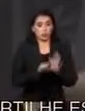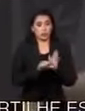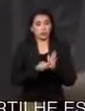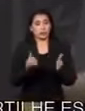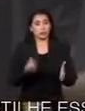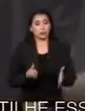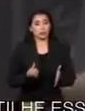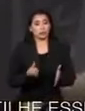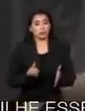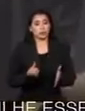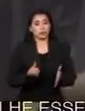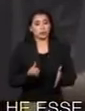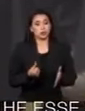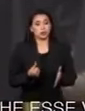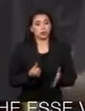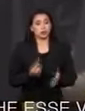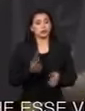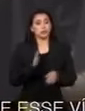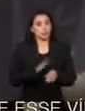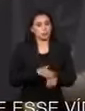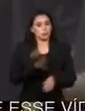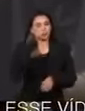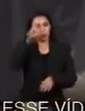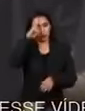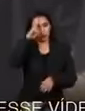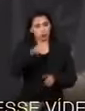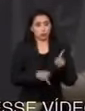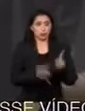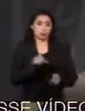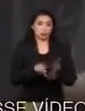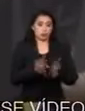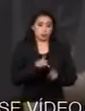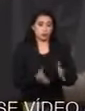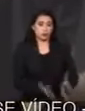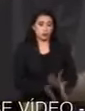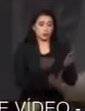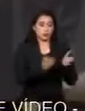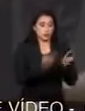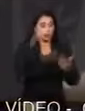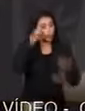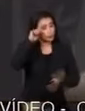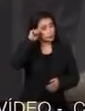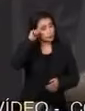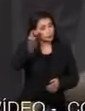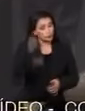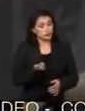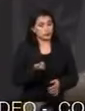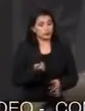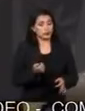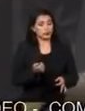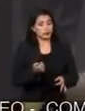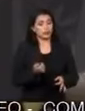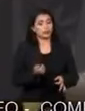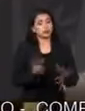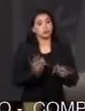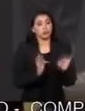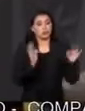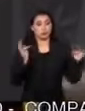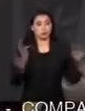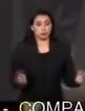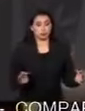com muito mais força a população pobre, preta e periférica. Aqueles que pouco aqui são ouvidos